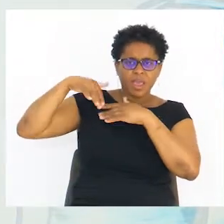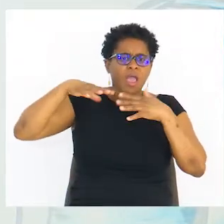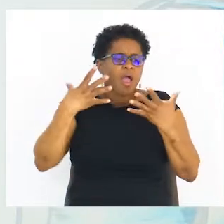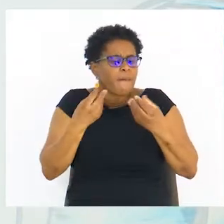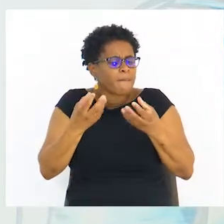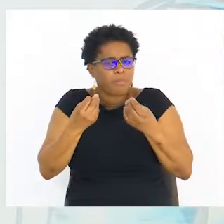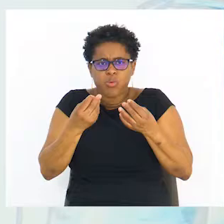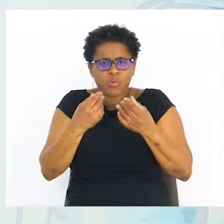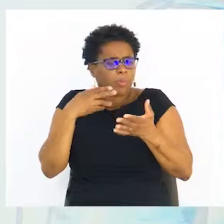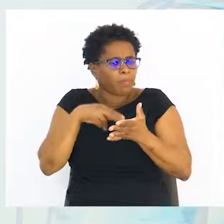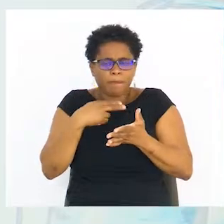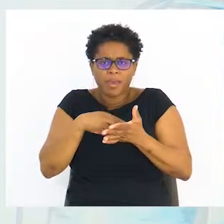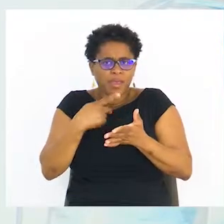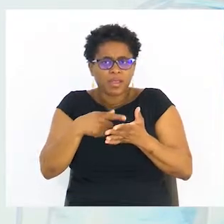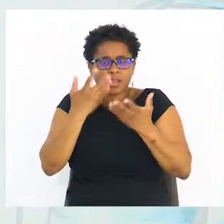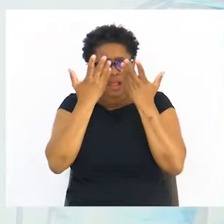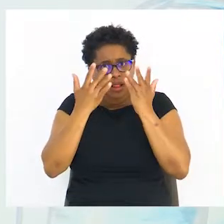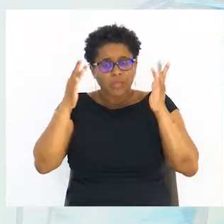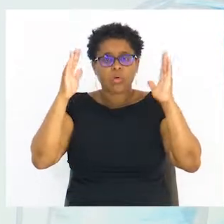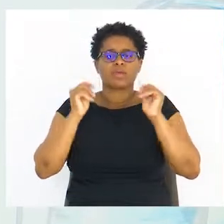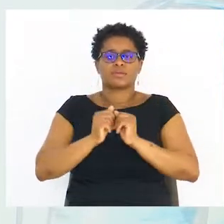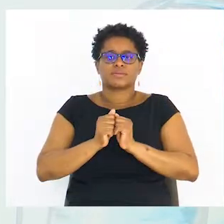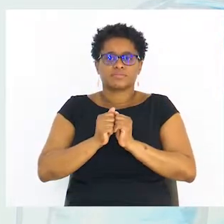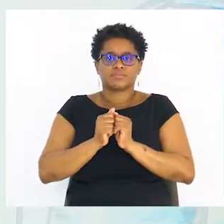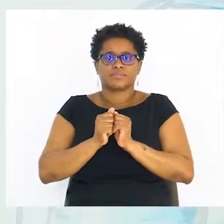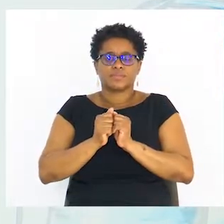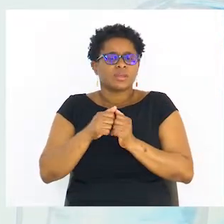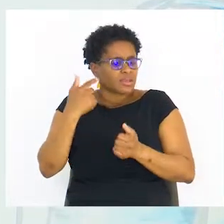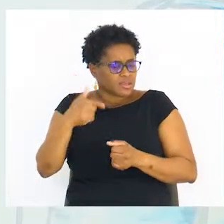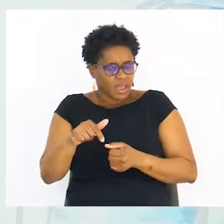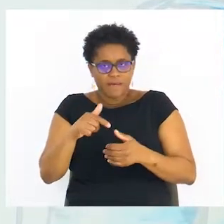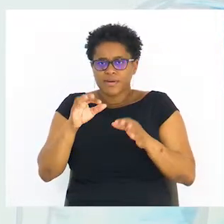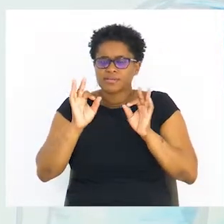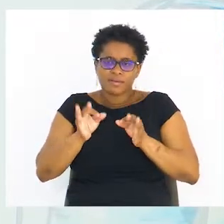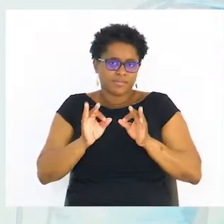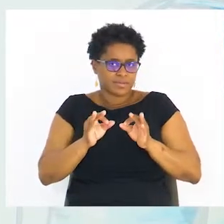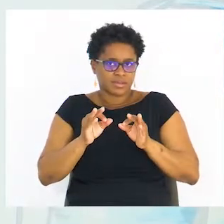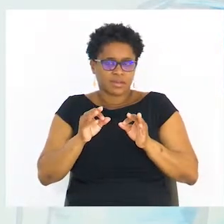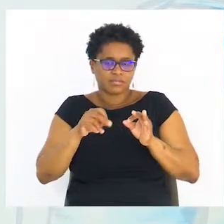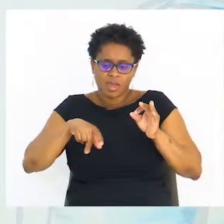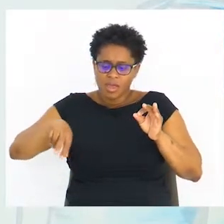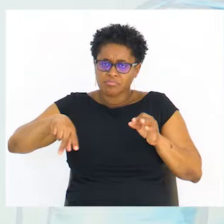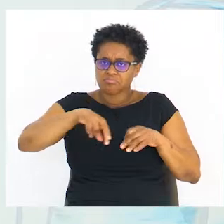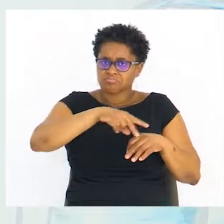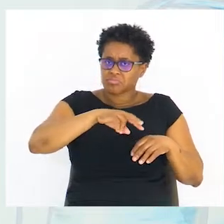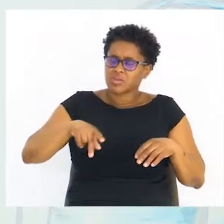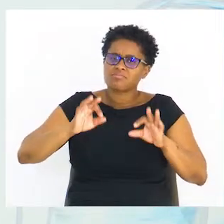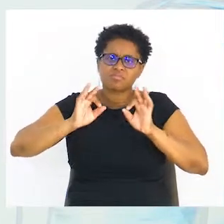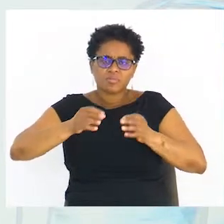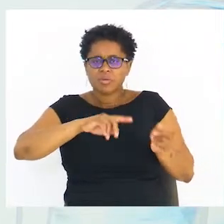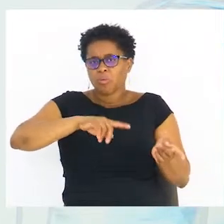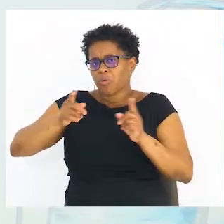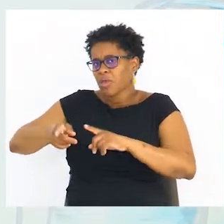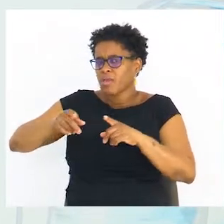era muito dependente da natureza. Estavam a deslocar